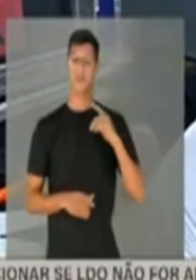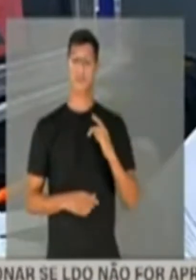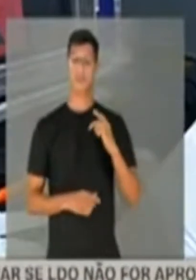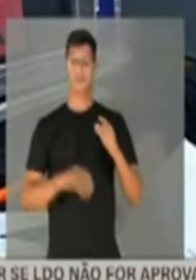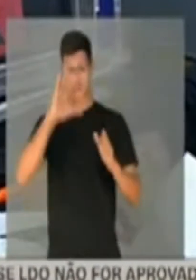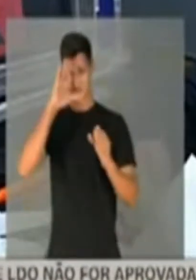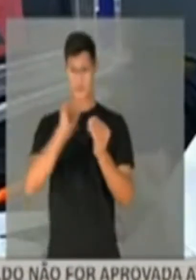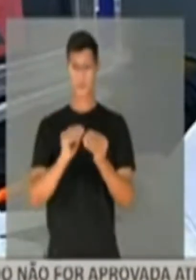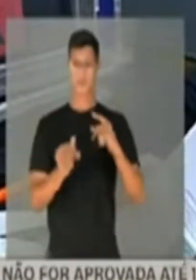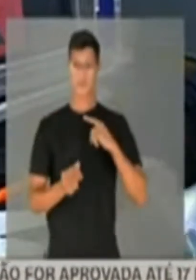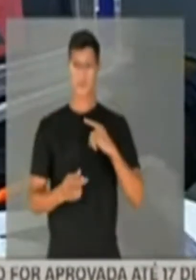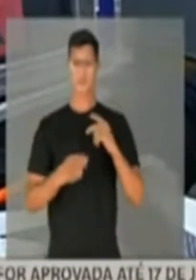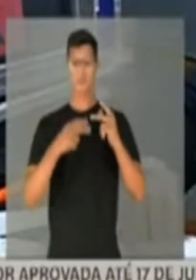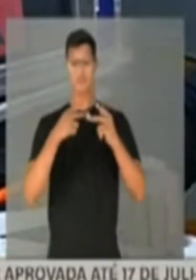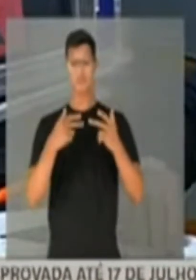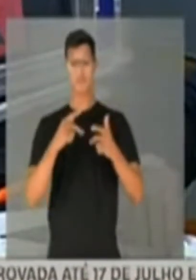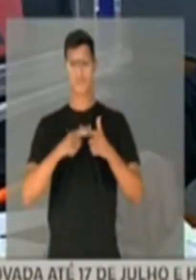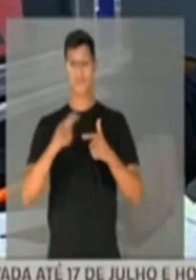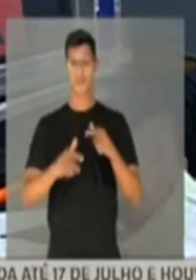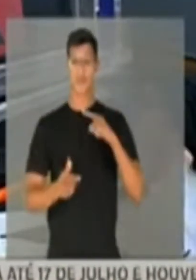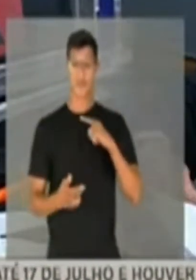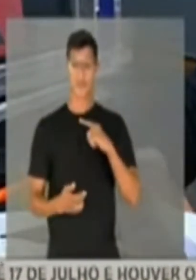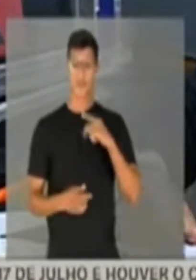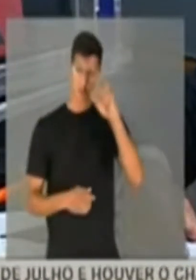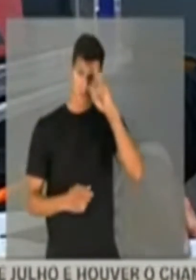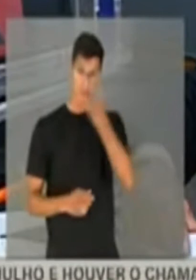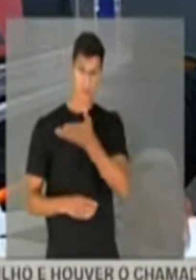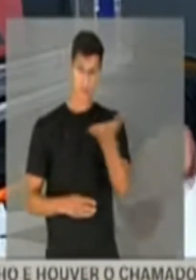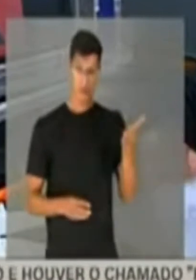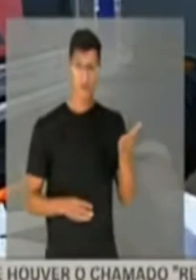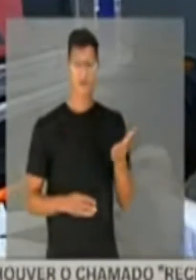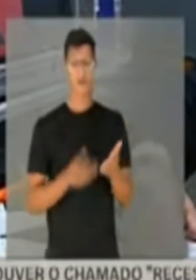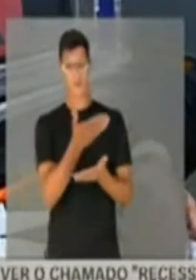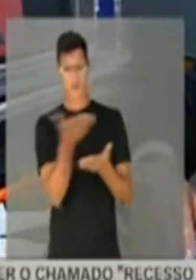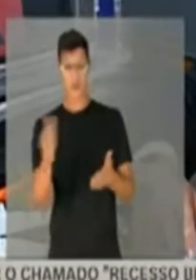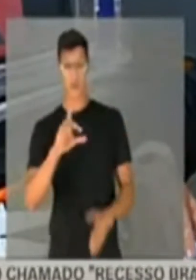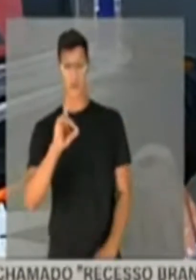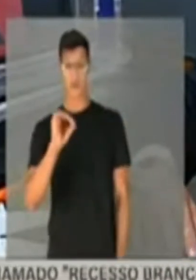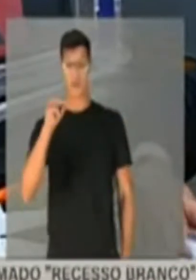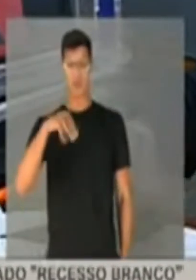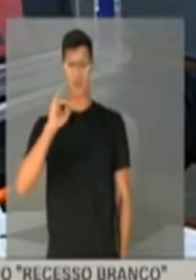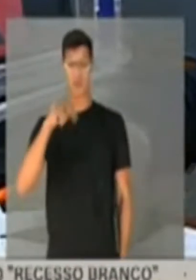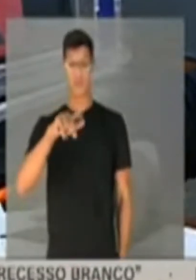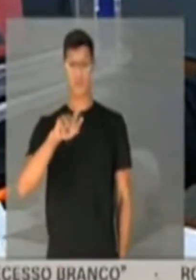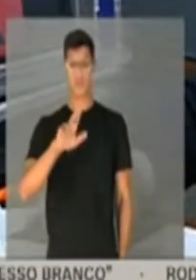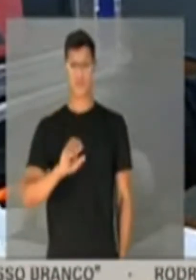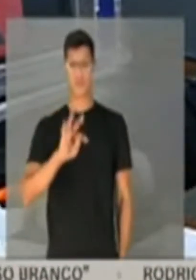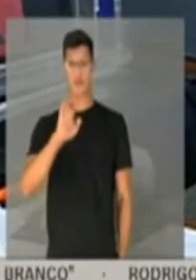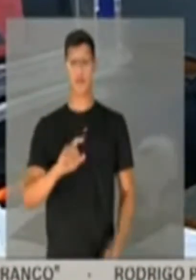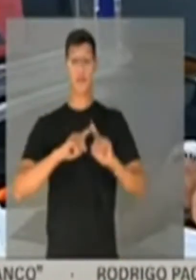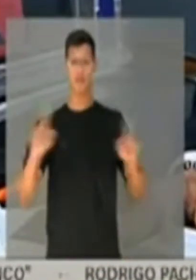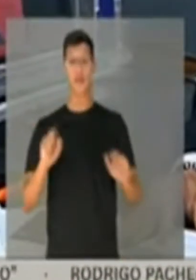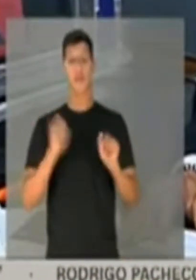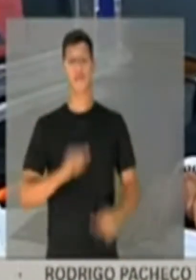eu compreendo a situação do senhor. O senhor Dominguete pode ser um picareta, mas